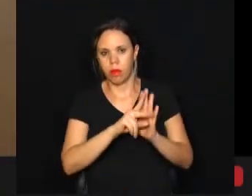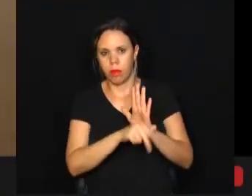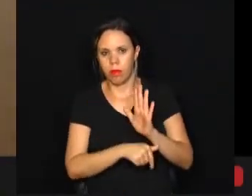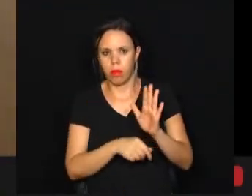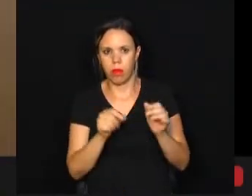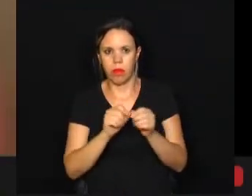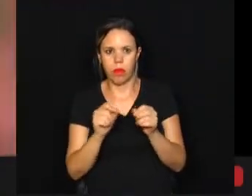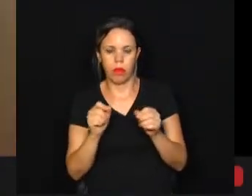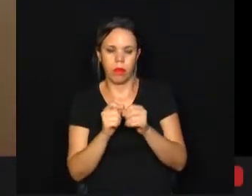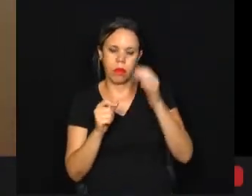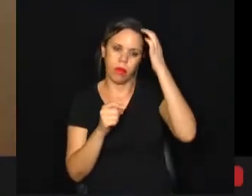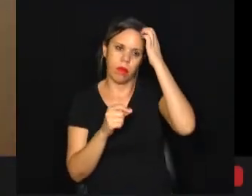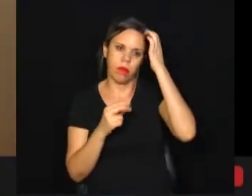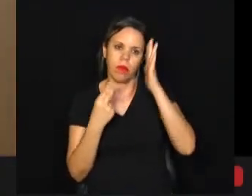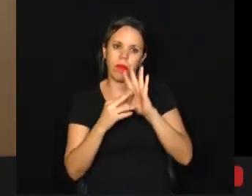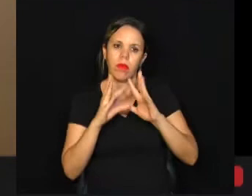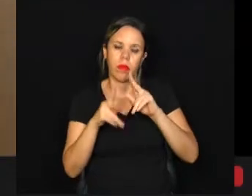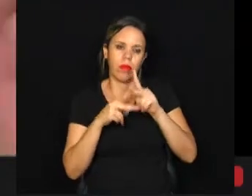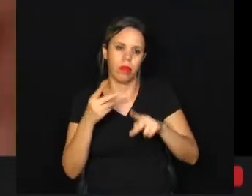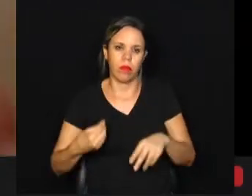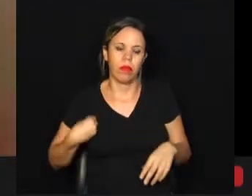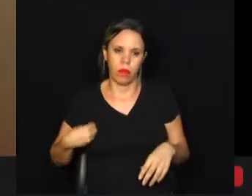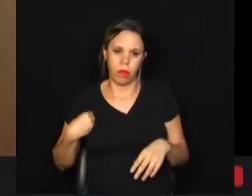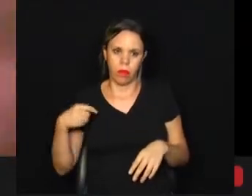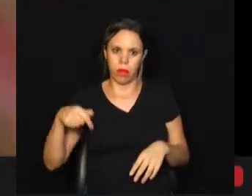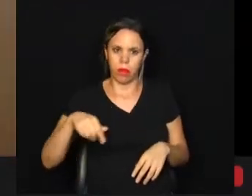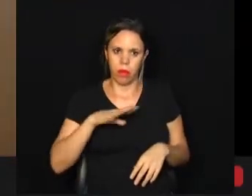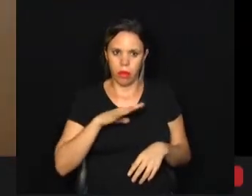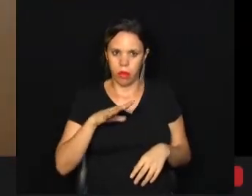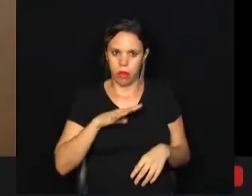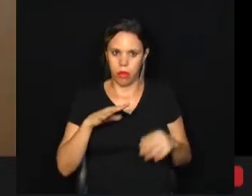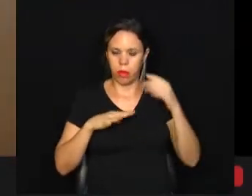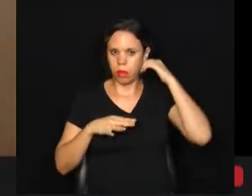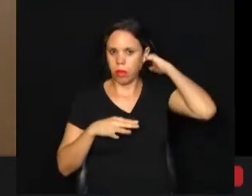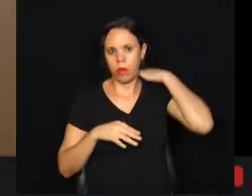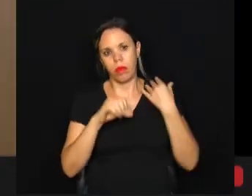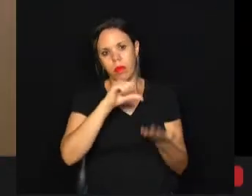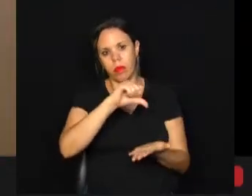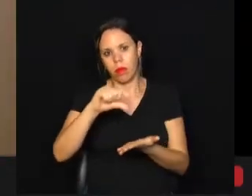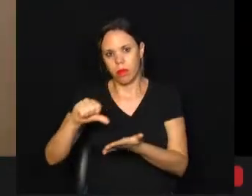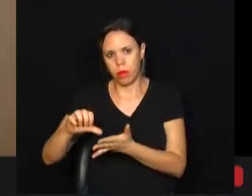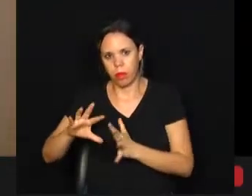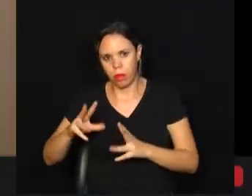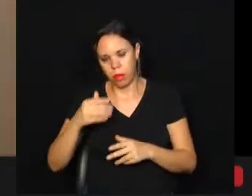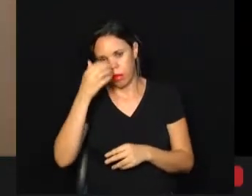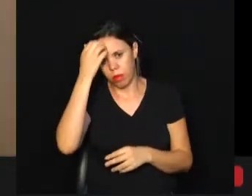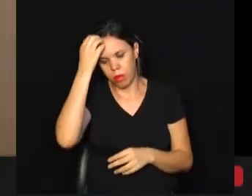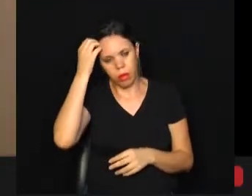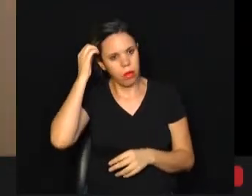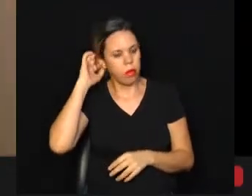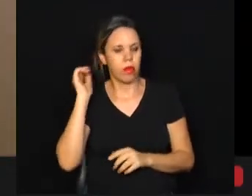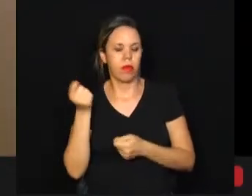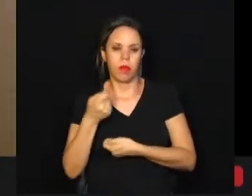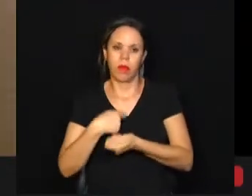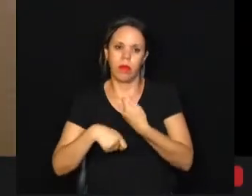fala em nome de todas as pessoas que vivem nessa cidade e na região toda, né, na região